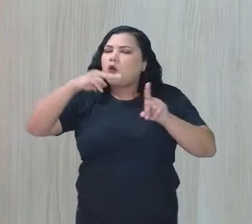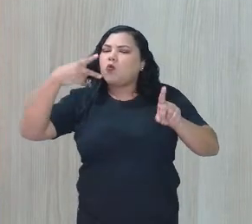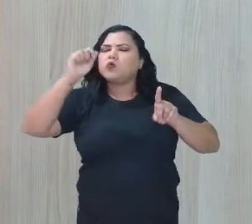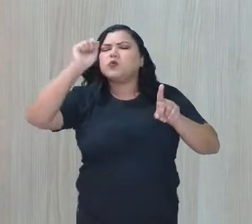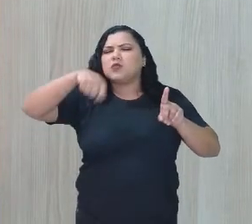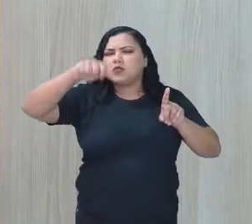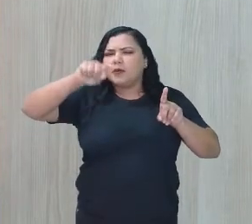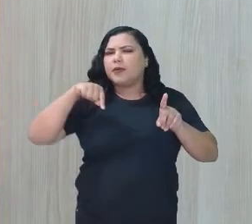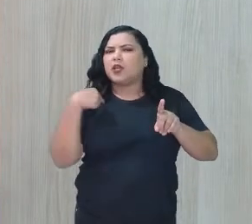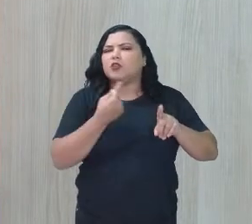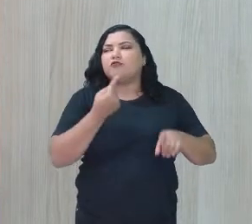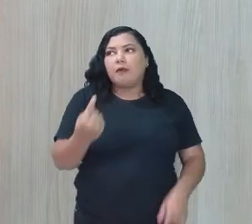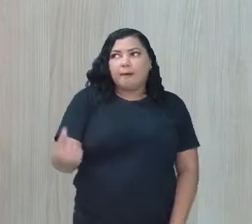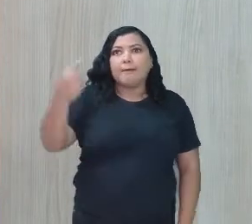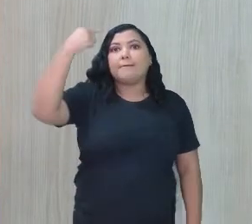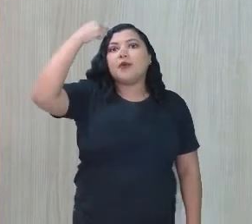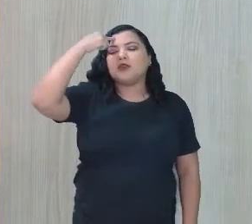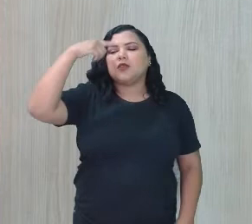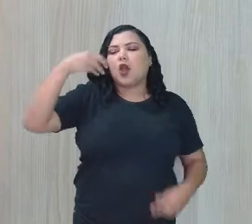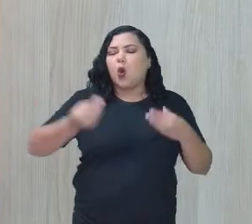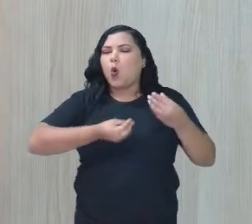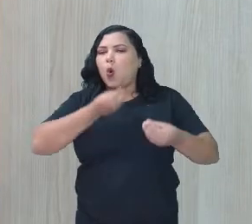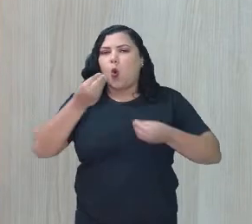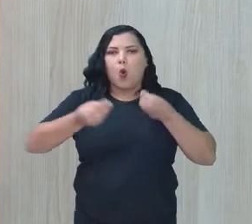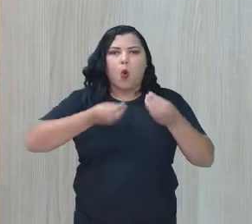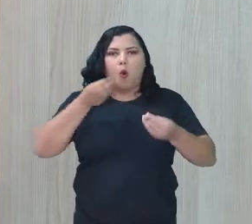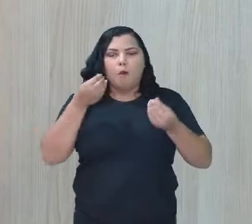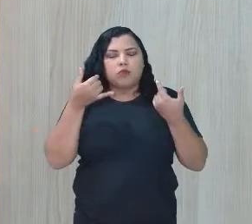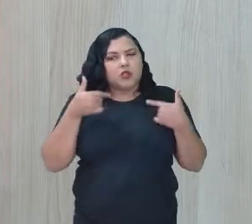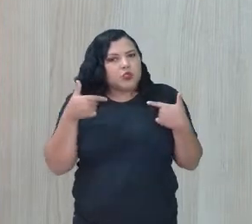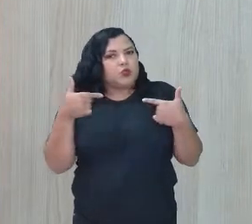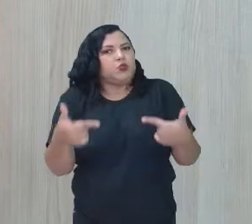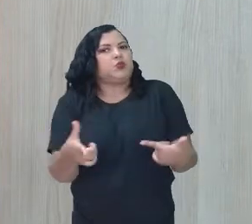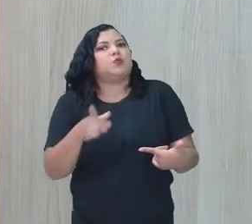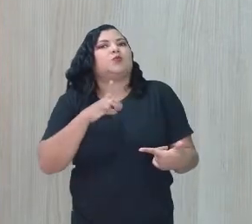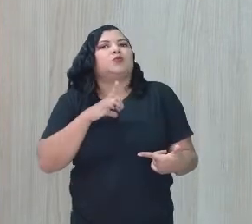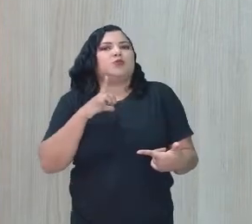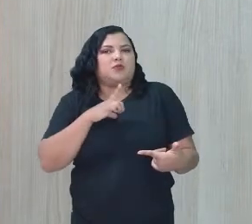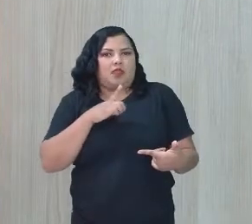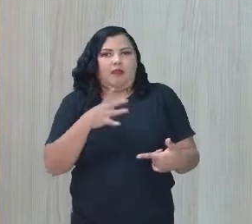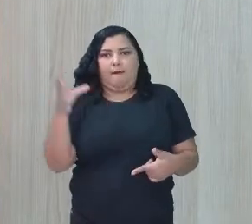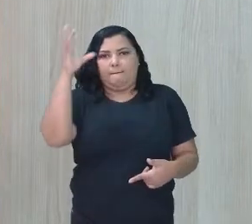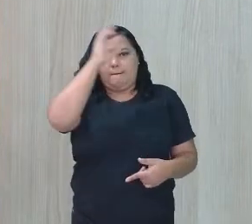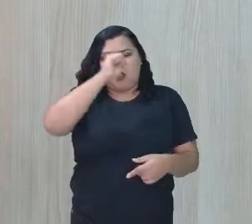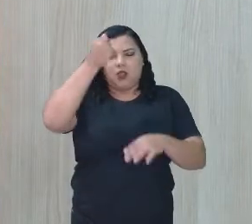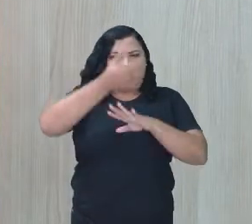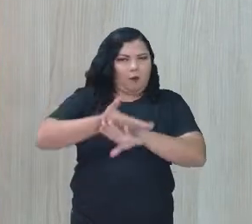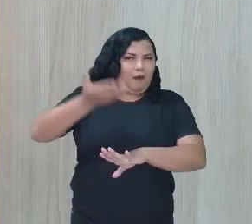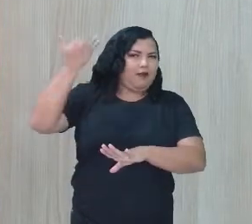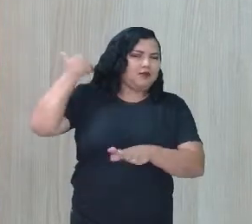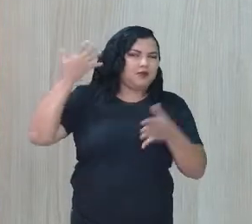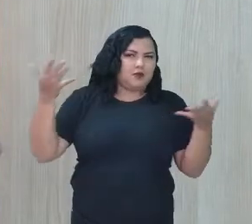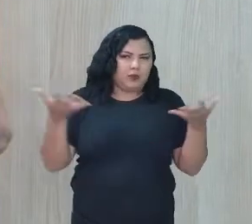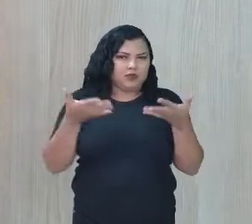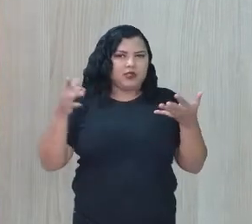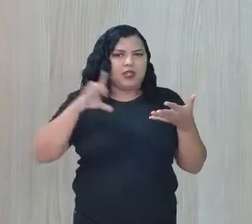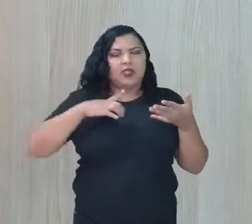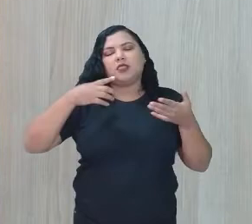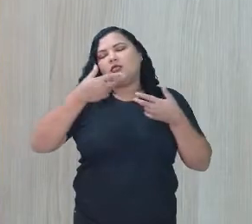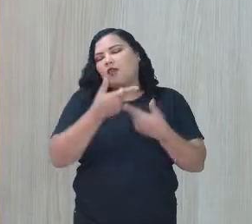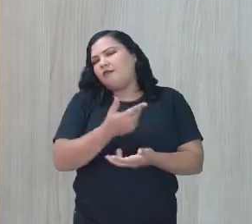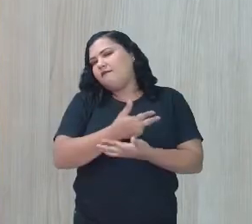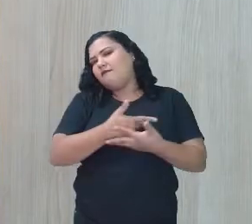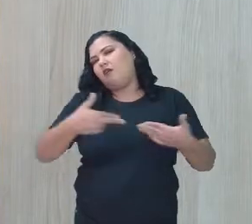extremamente importante para a gente pensar que caminhos tomar, né? Ou seja, aprender com o passado, com o nosso presente e poder ter mais elementos